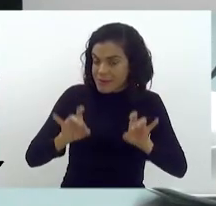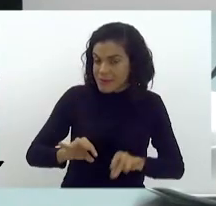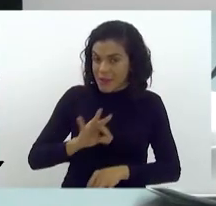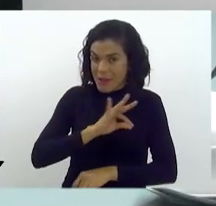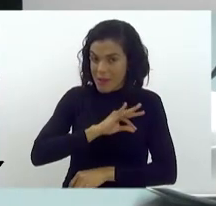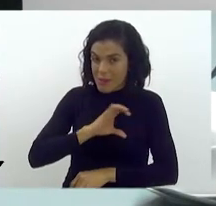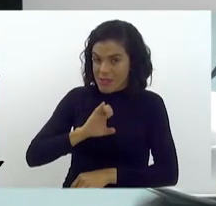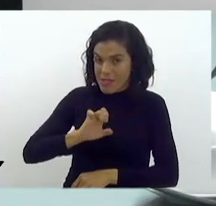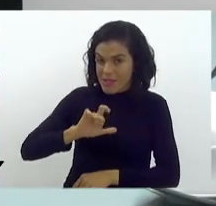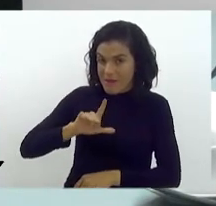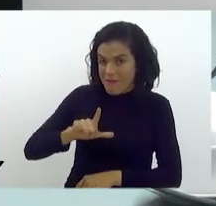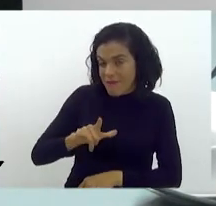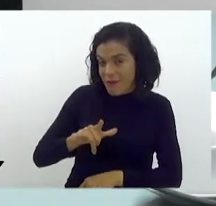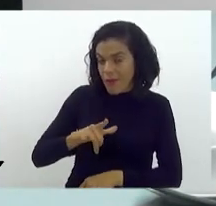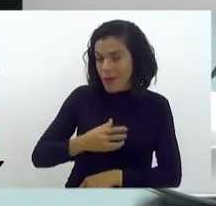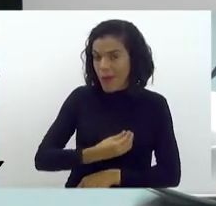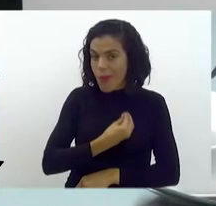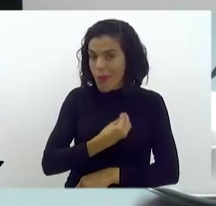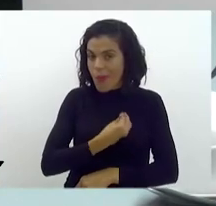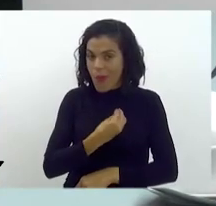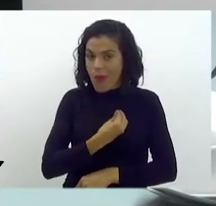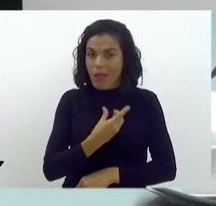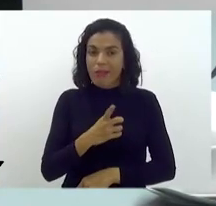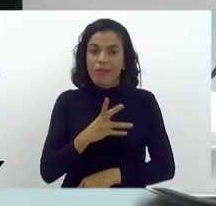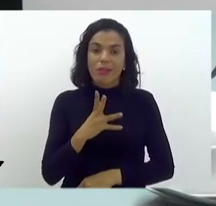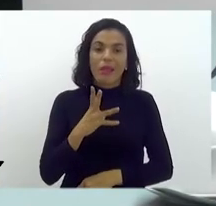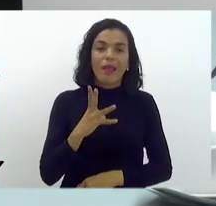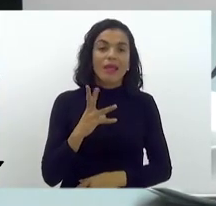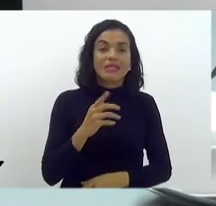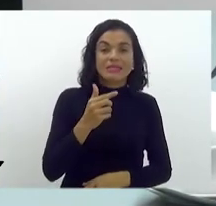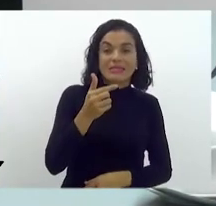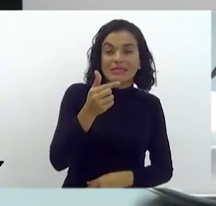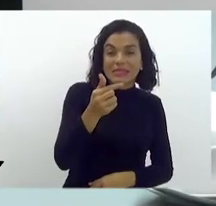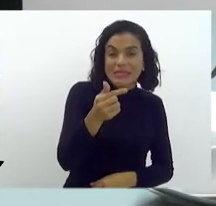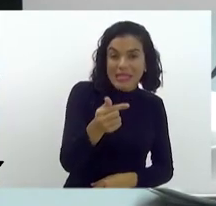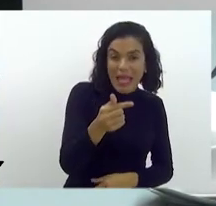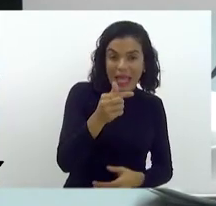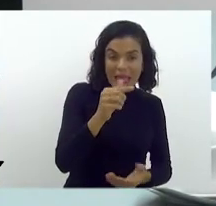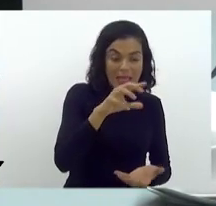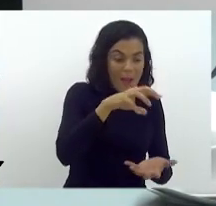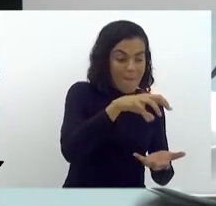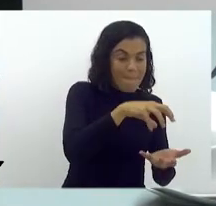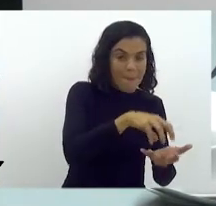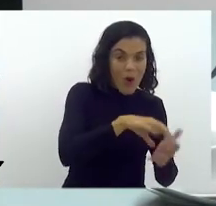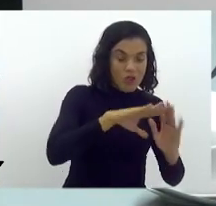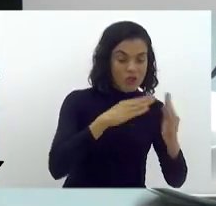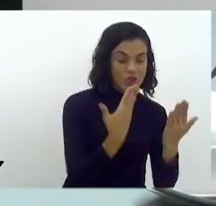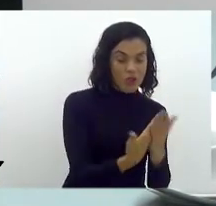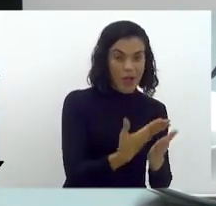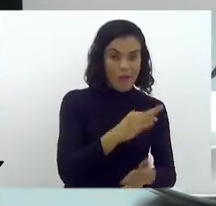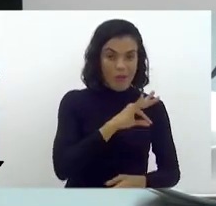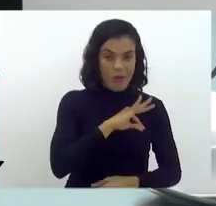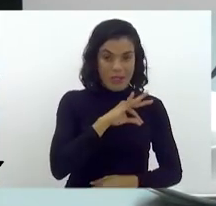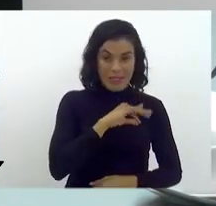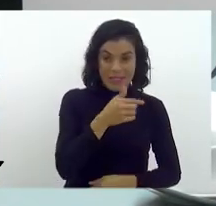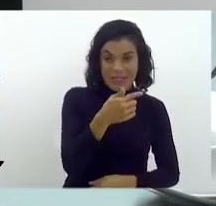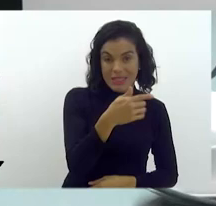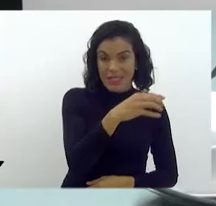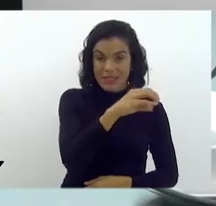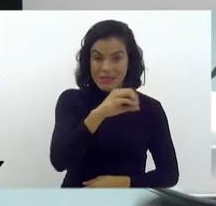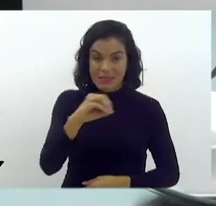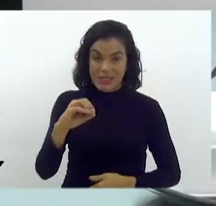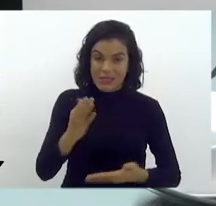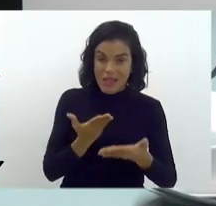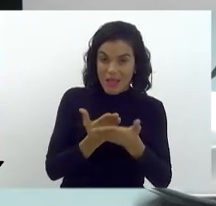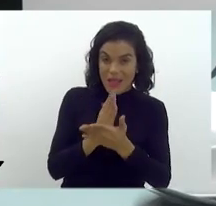polícia civil tá vivendo de ter inseto de Academia de Polícia 700 concur e Deputado